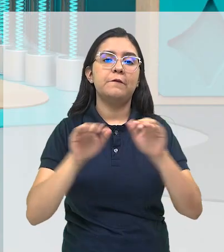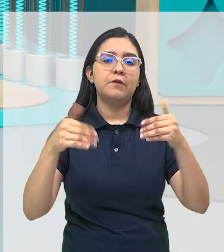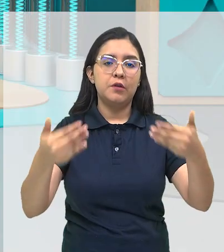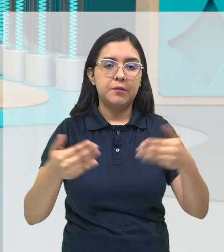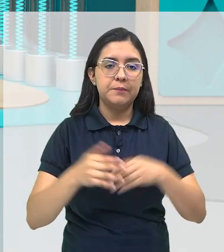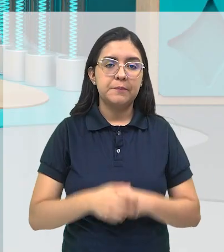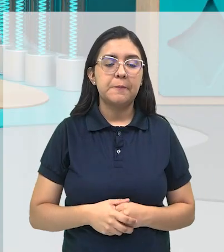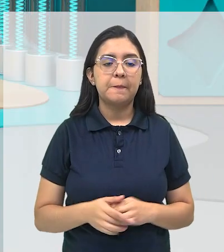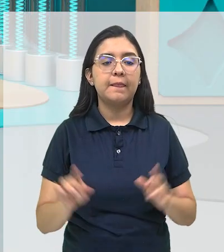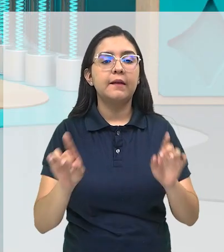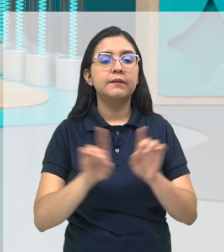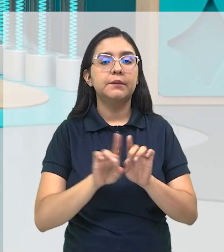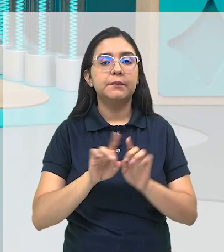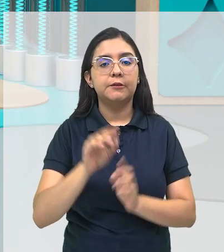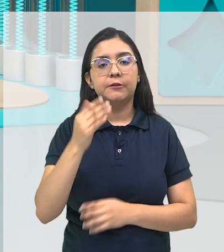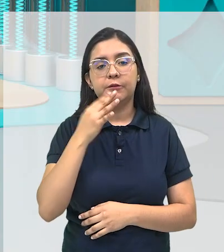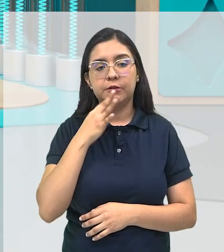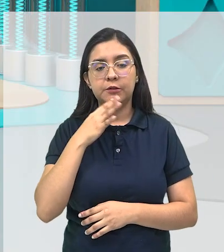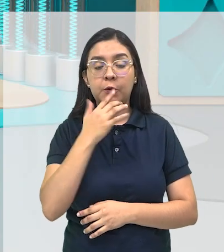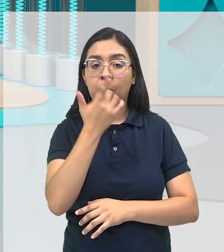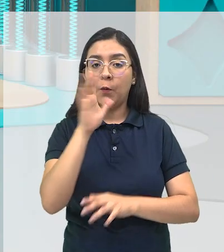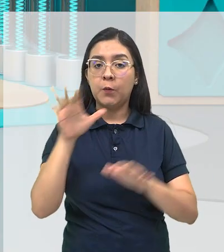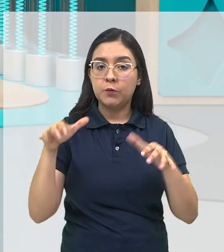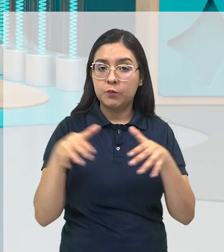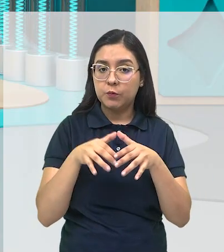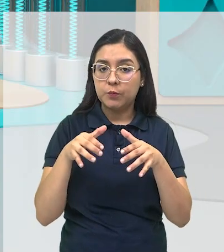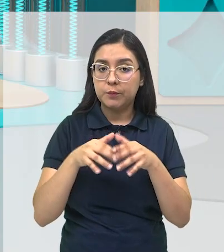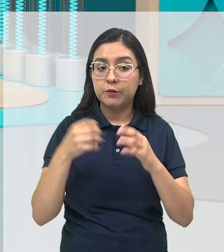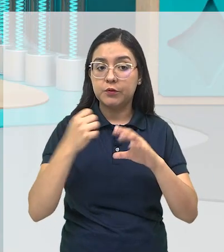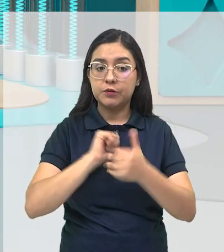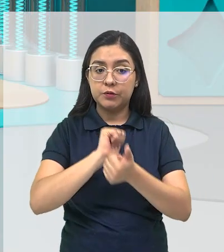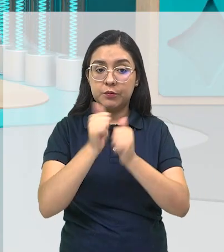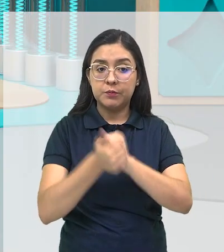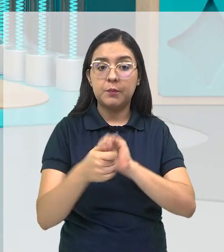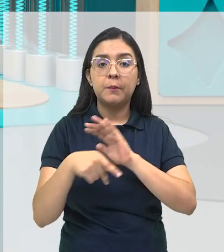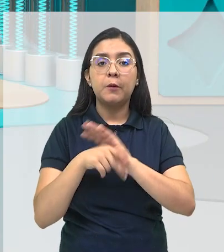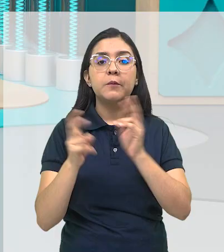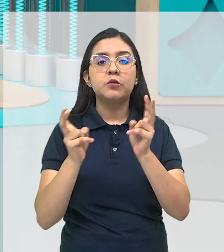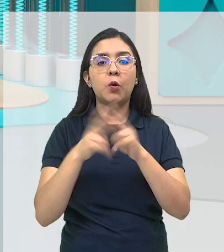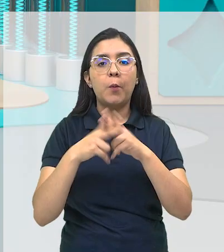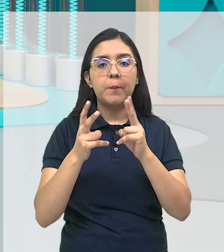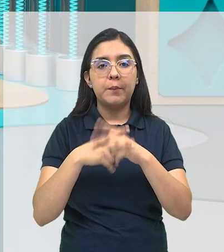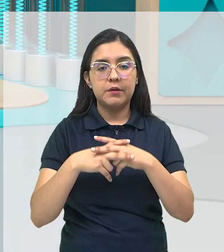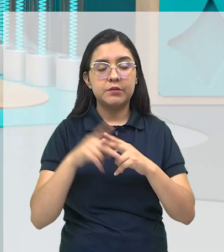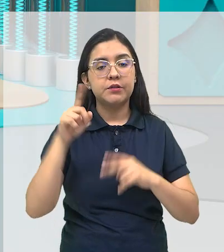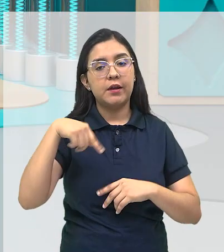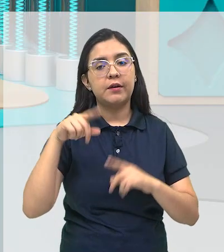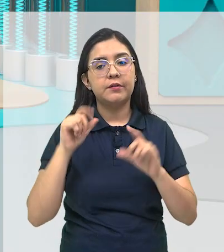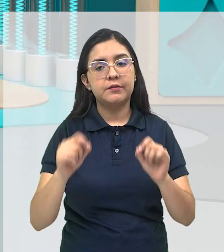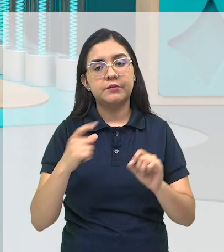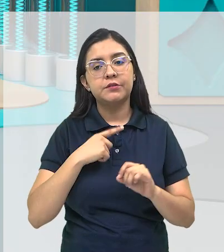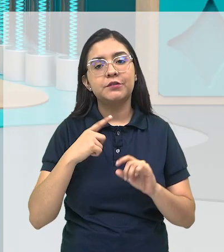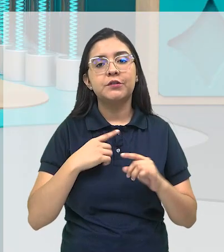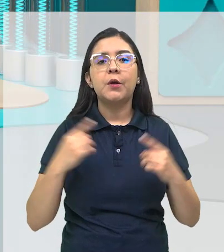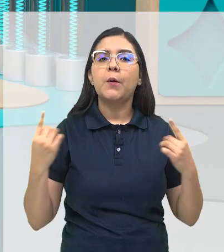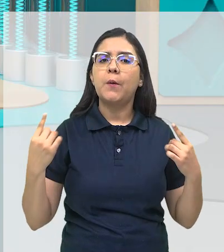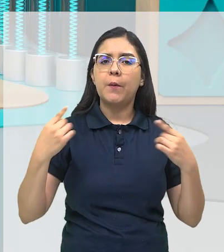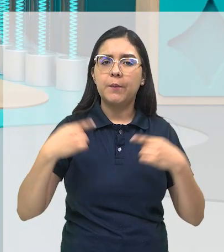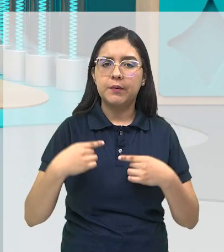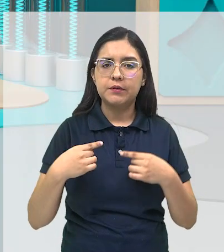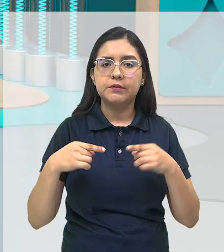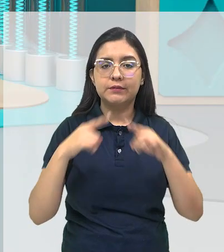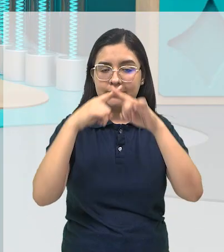dele. Nós conhecemos também outra categoria de esportes, que são os esportes de combate, que são modalidades